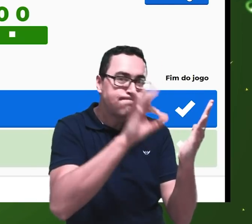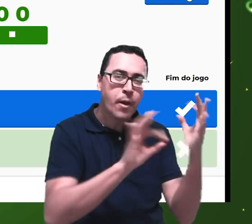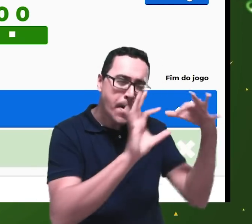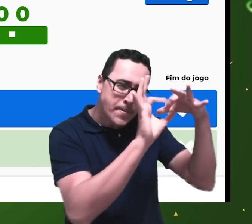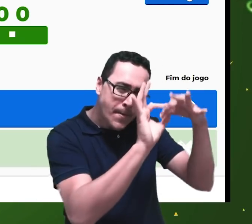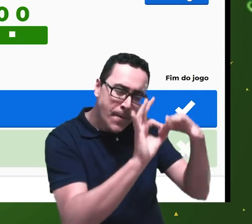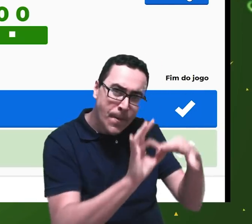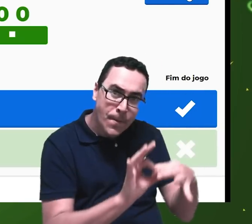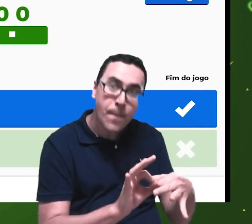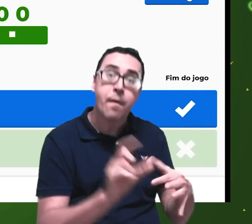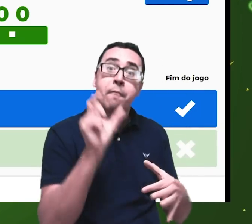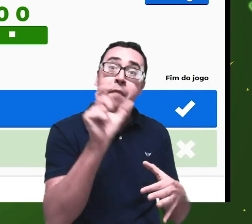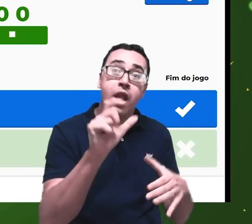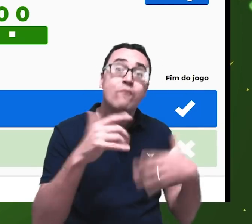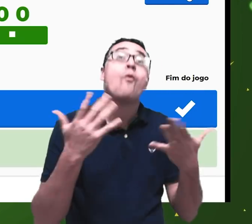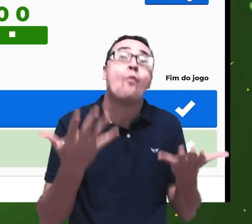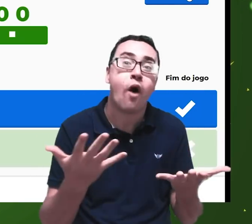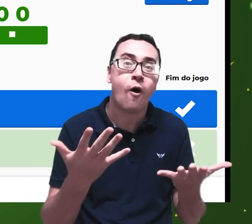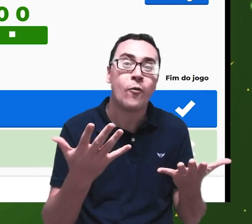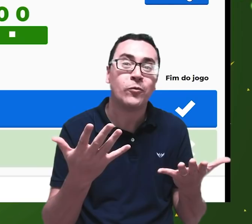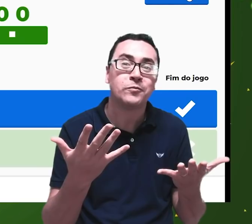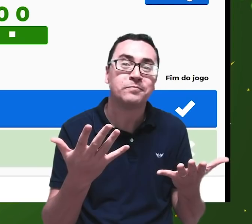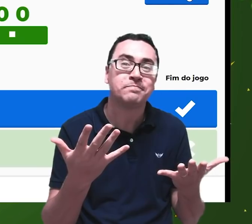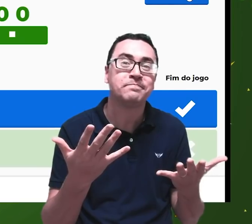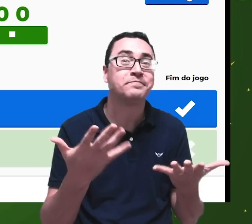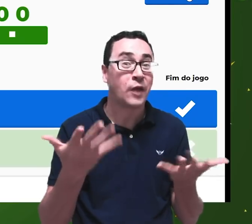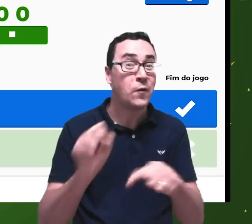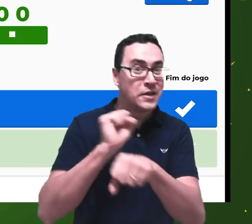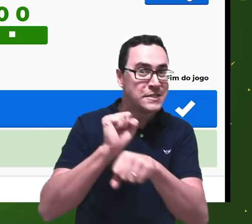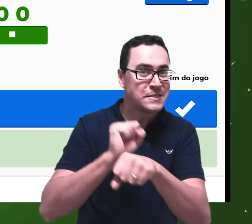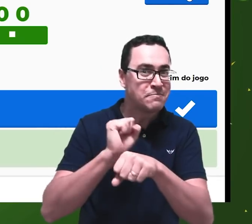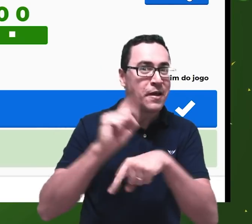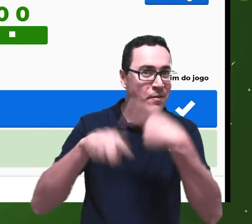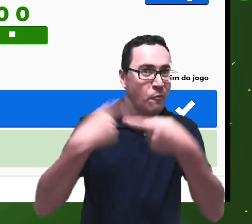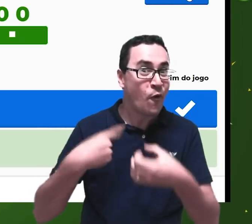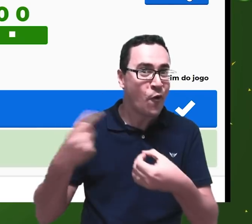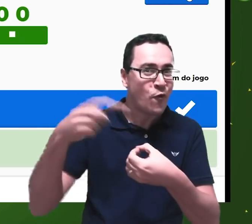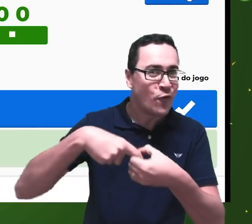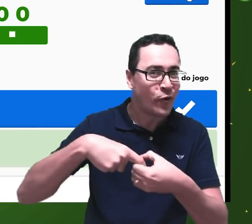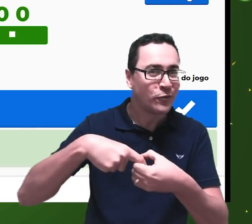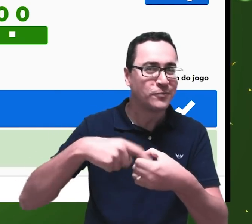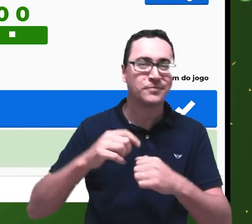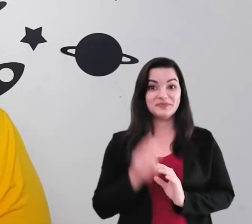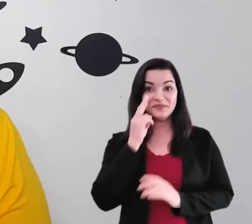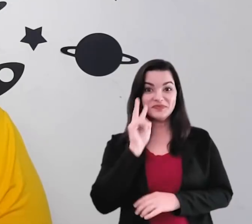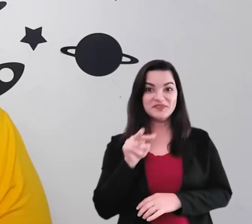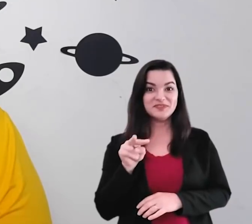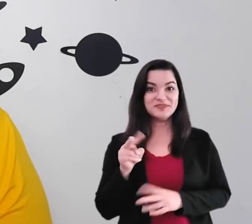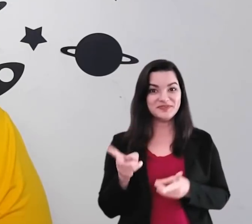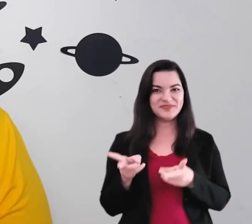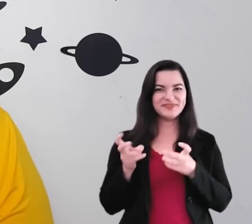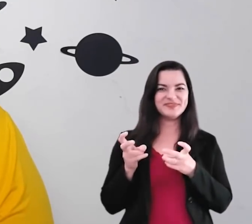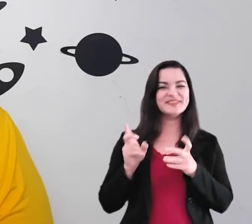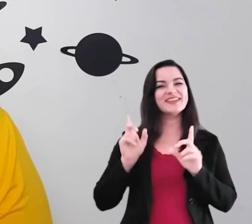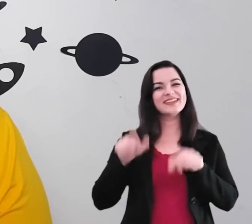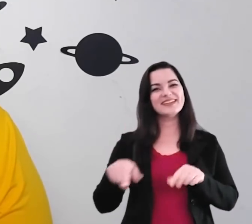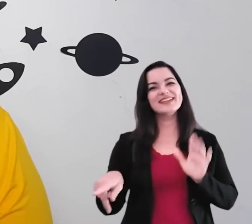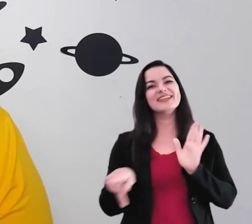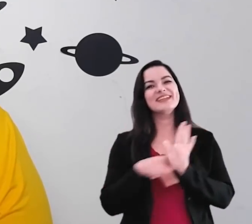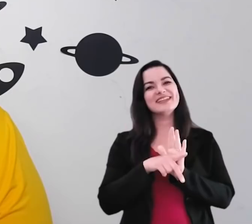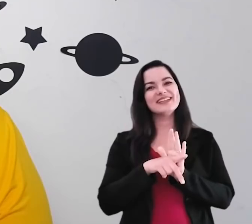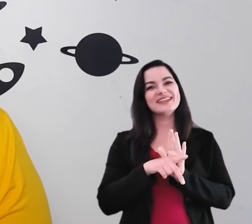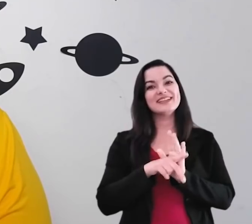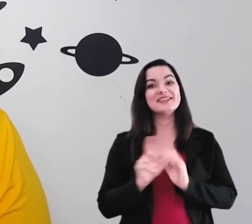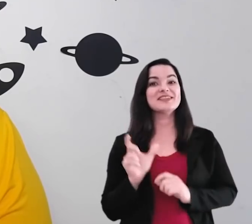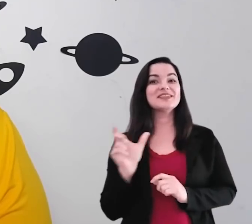qual palavra que formou? Então, espera aí que eu já vou voltar. Viu só? Então, essa